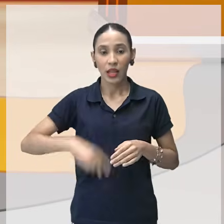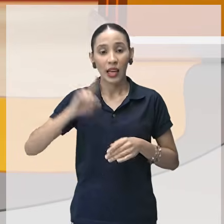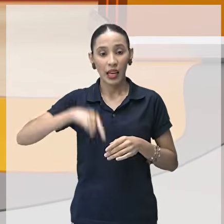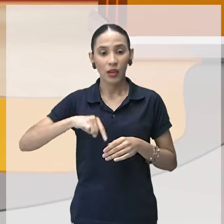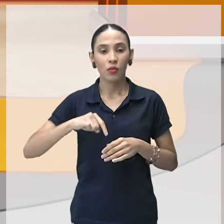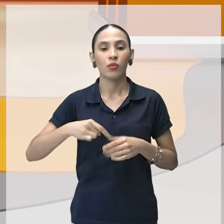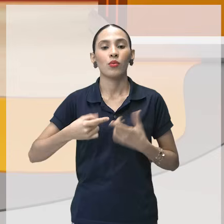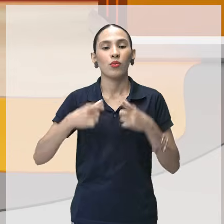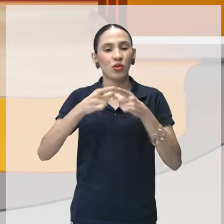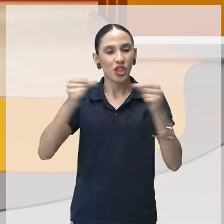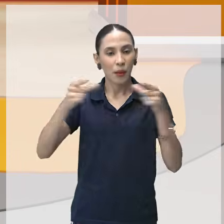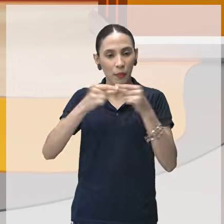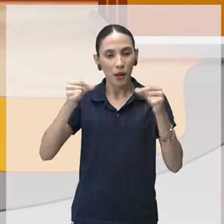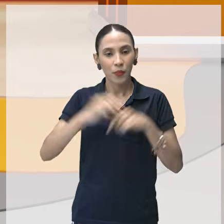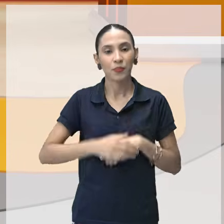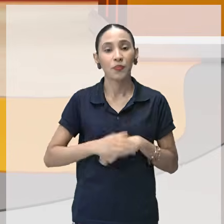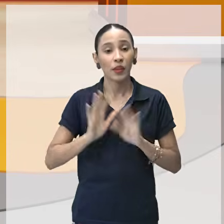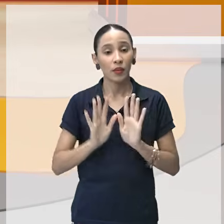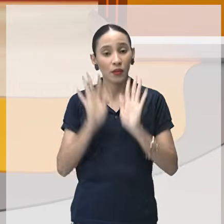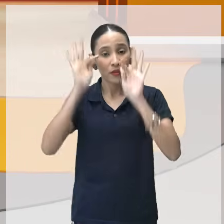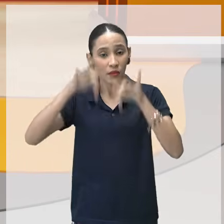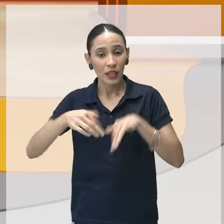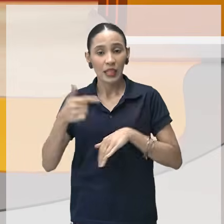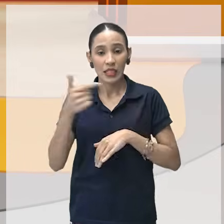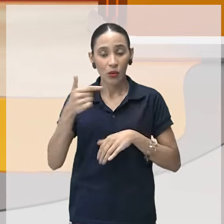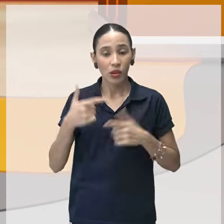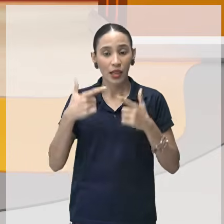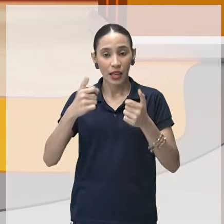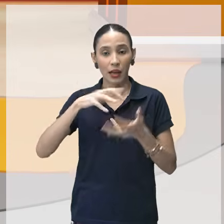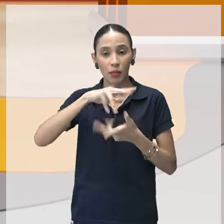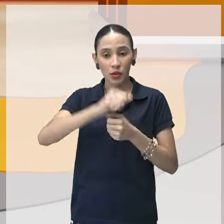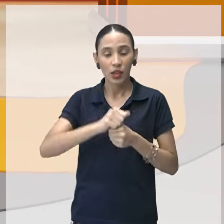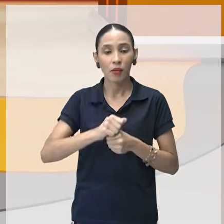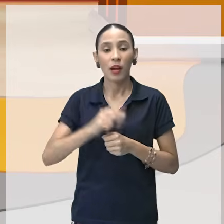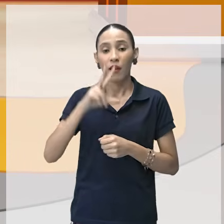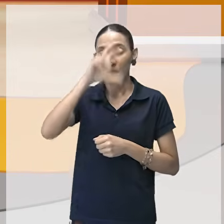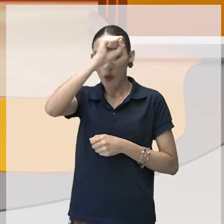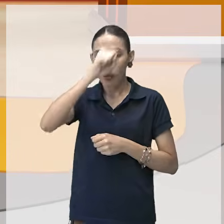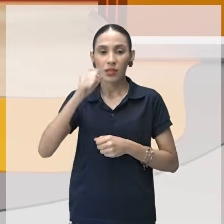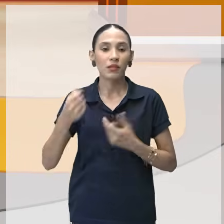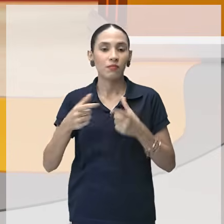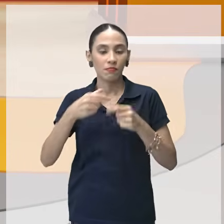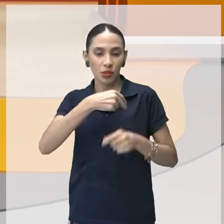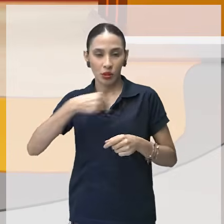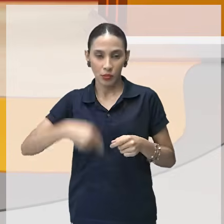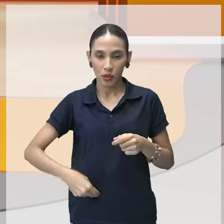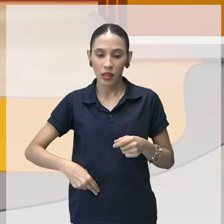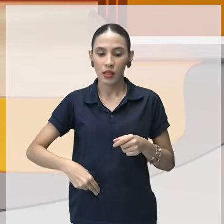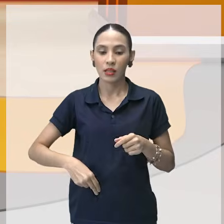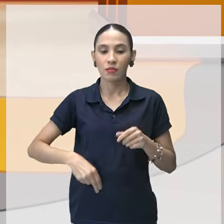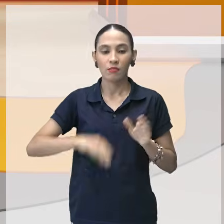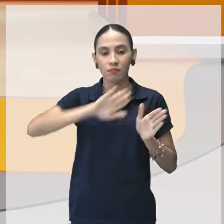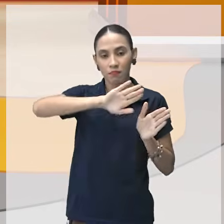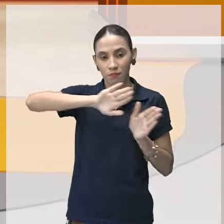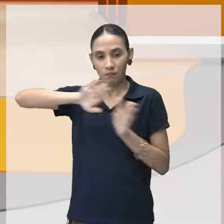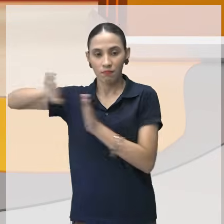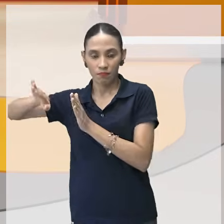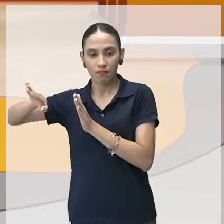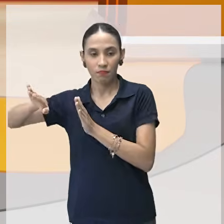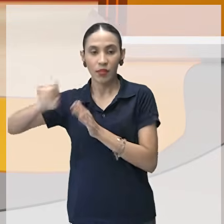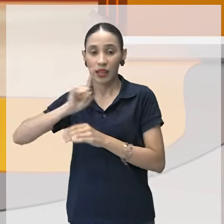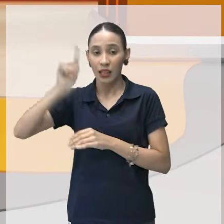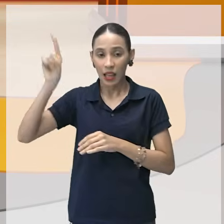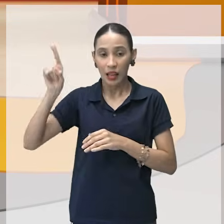Japão. Quando acaba a Segunda Guerra Mundial, as forças japonesas retiram ali as suas tropas do território